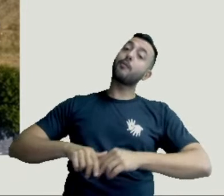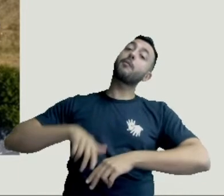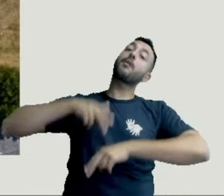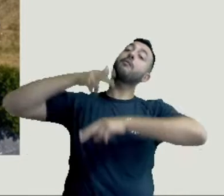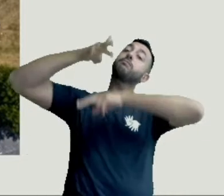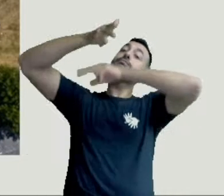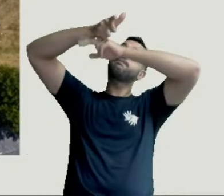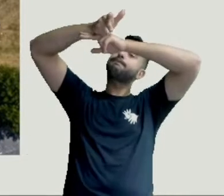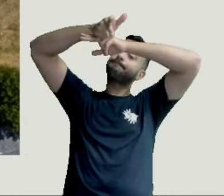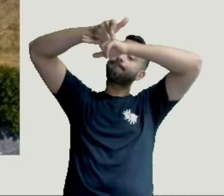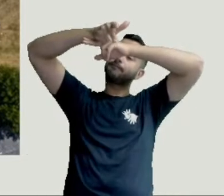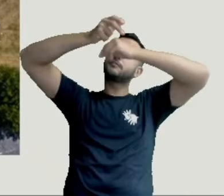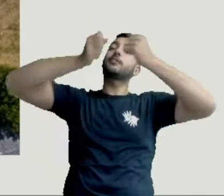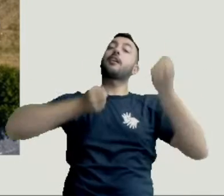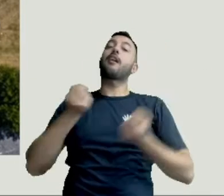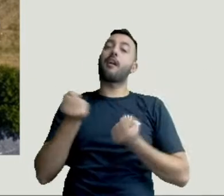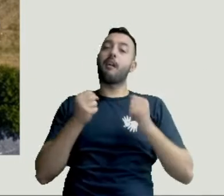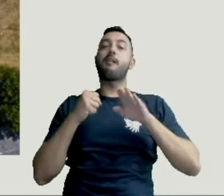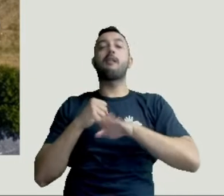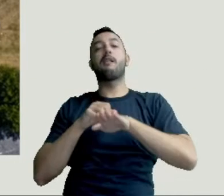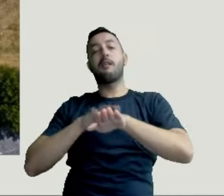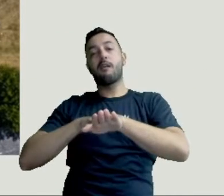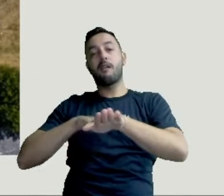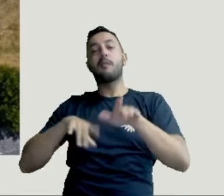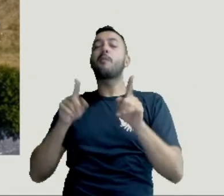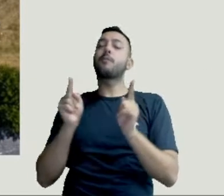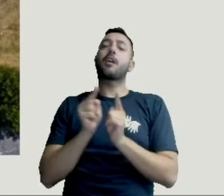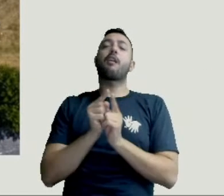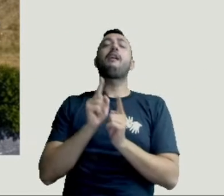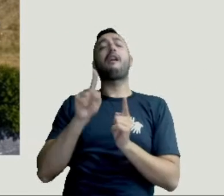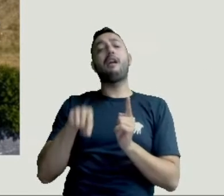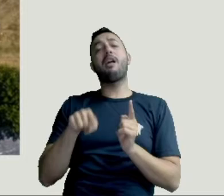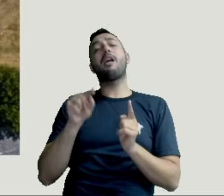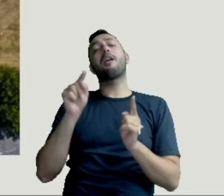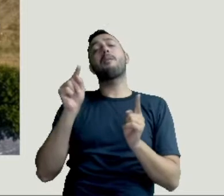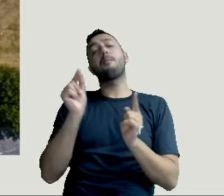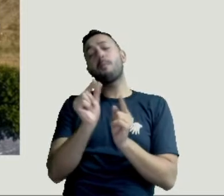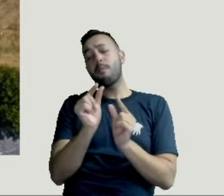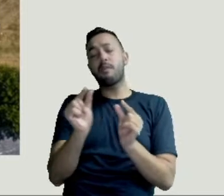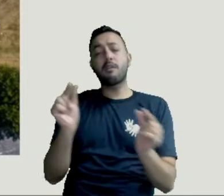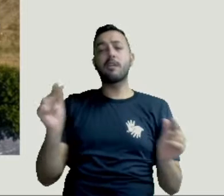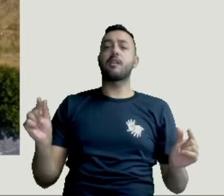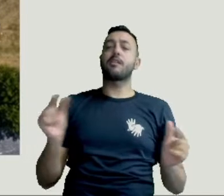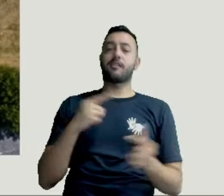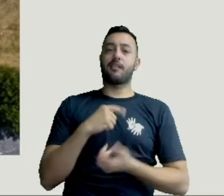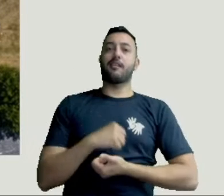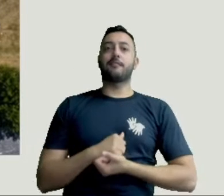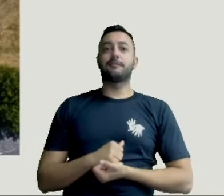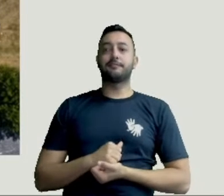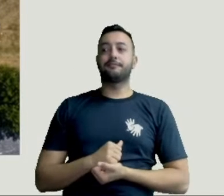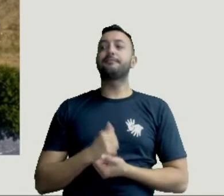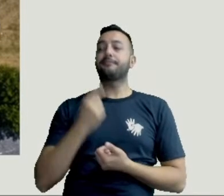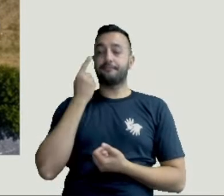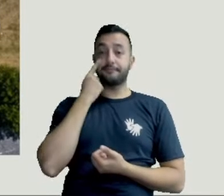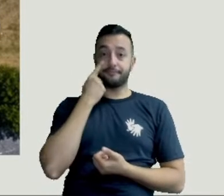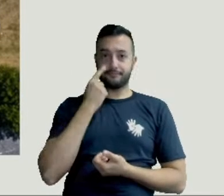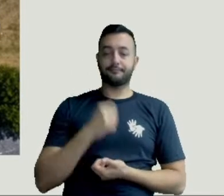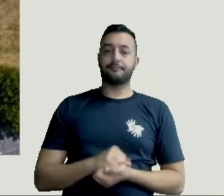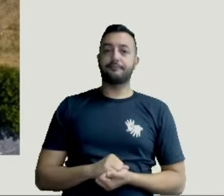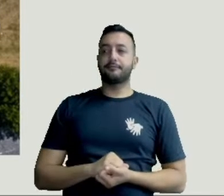carros são pequenos, então a gente chama isso aí de ponto material ou partícula. Vamos ver